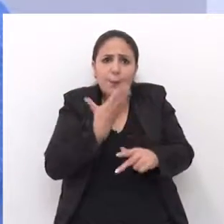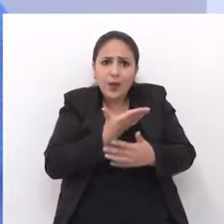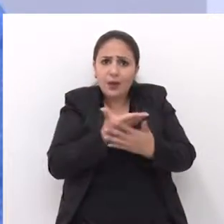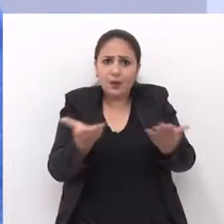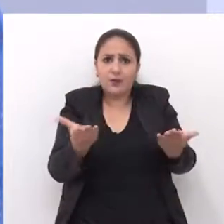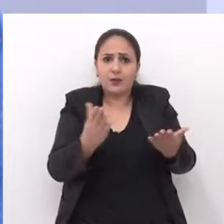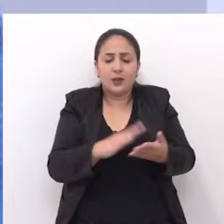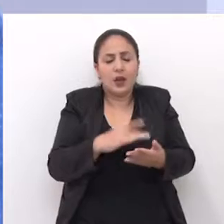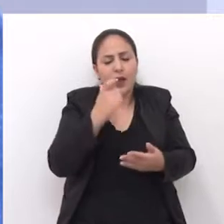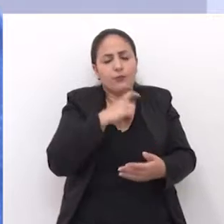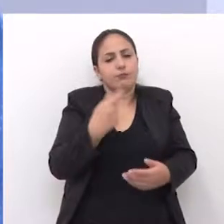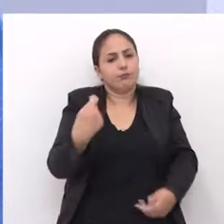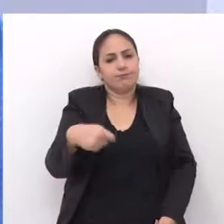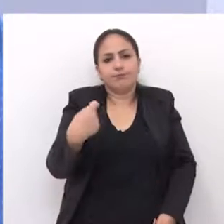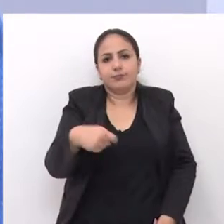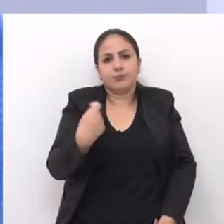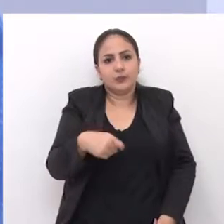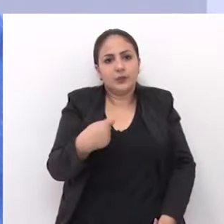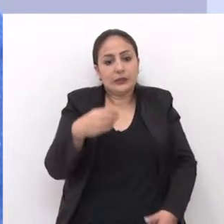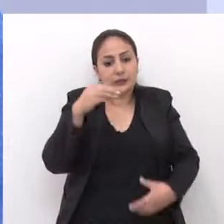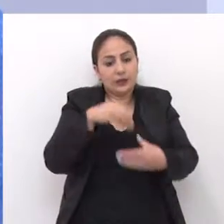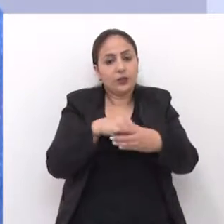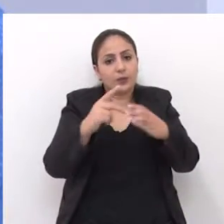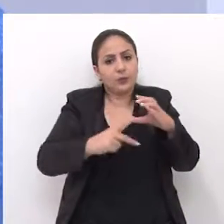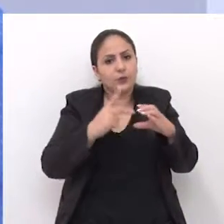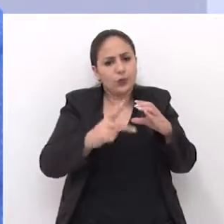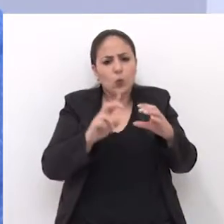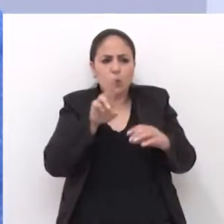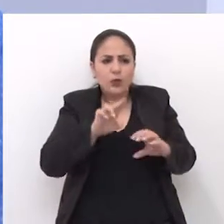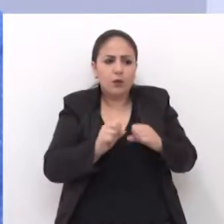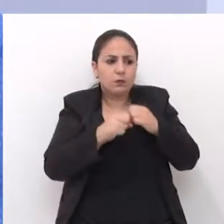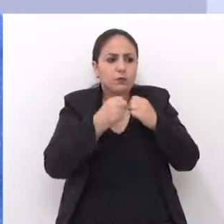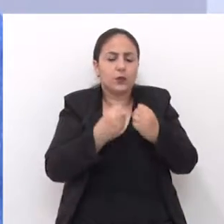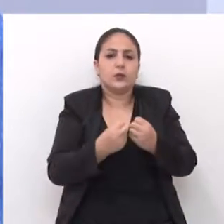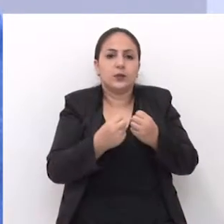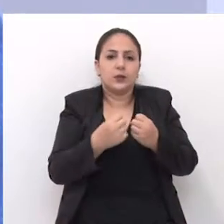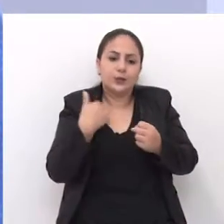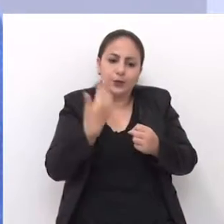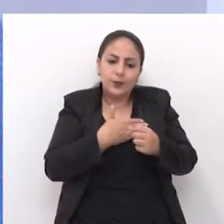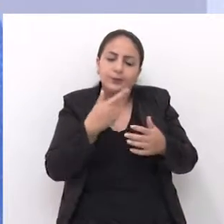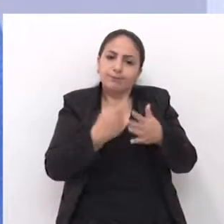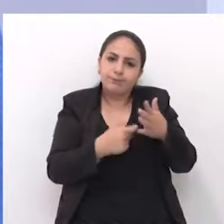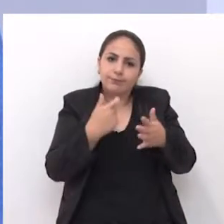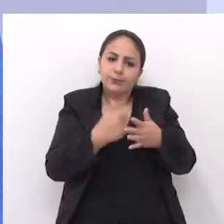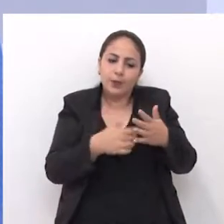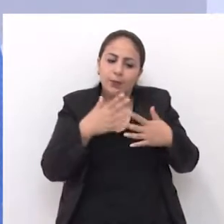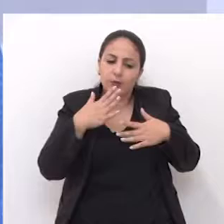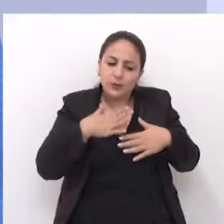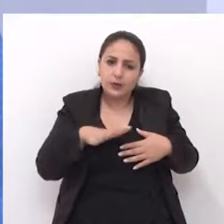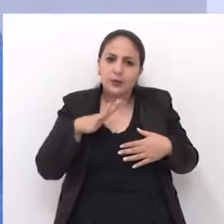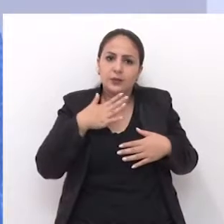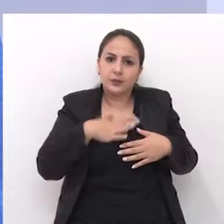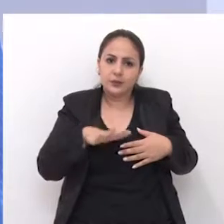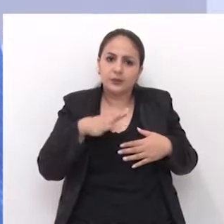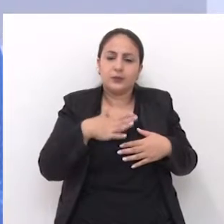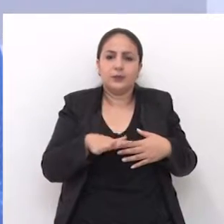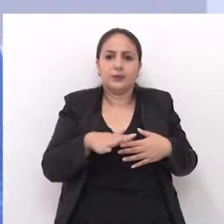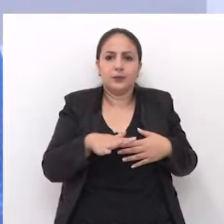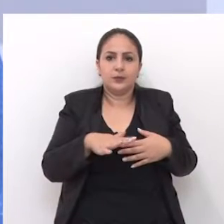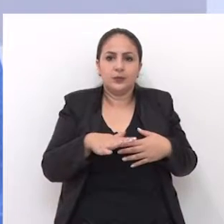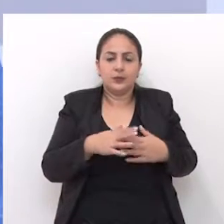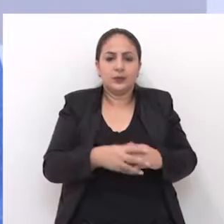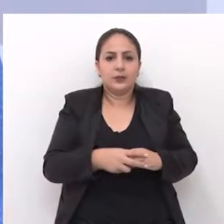umas pessoas do bem aqui na cidade. Então acho que não há necessidade no parlamento você usar força e tentamos conduzir